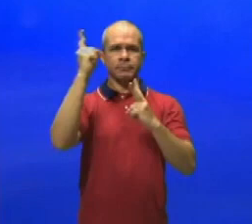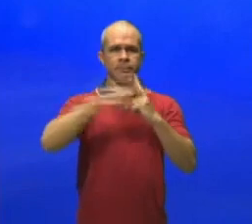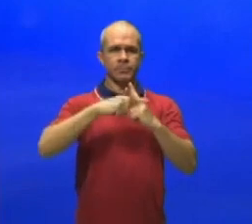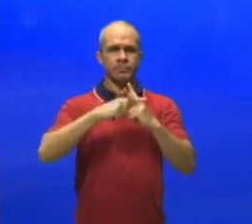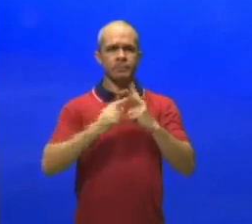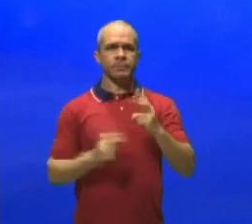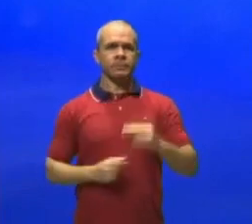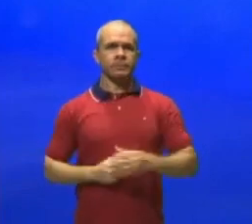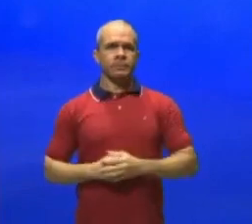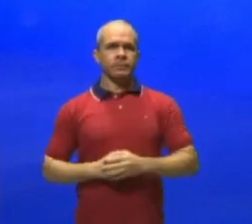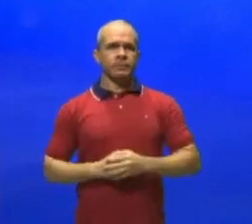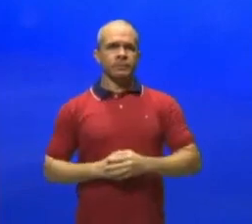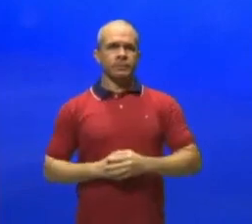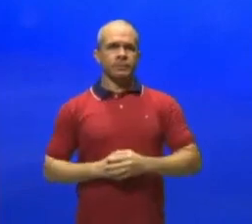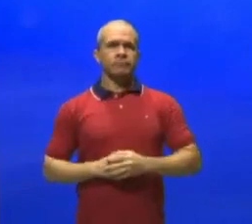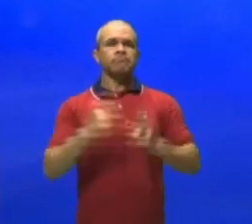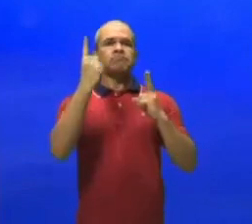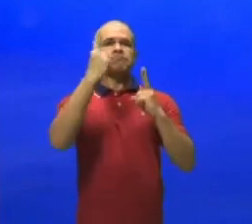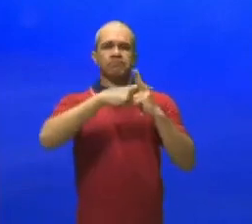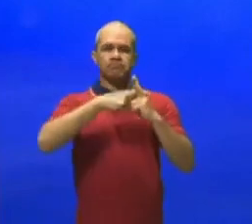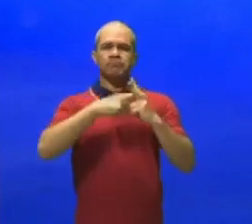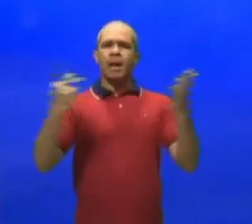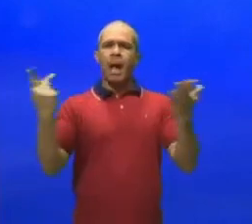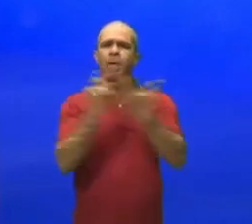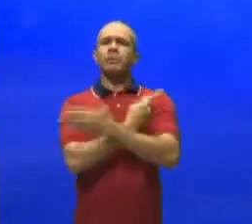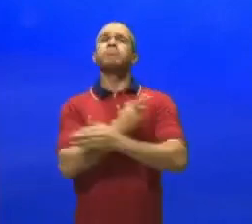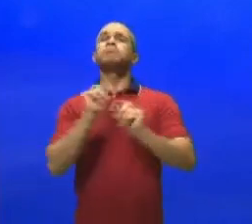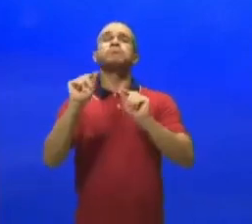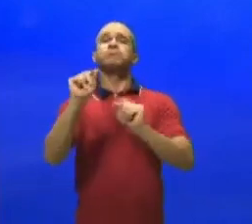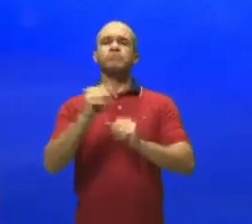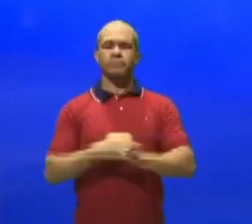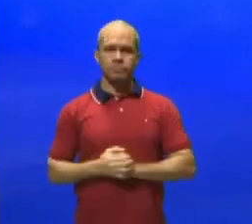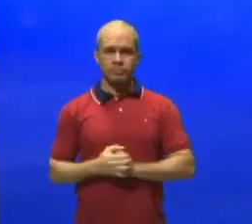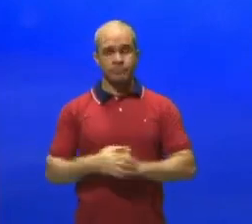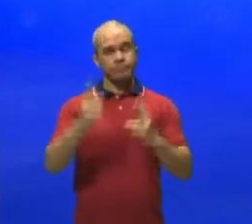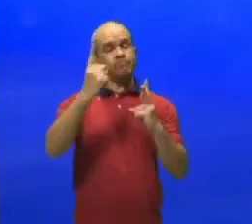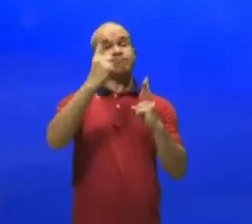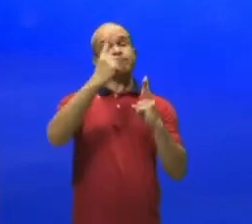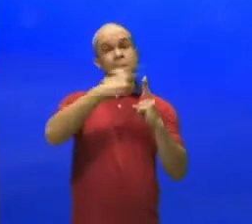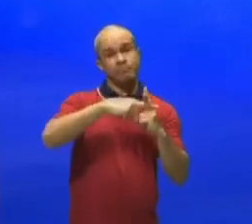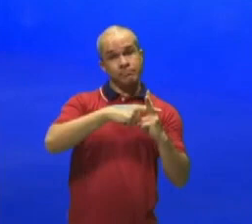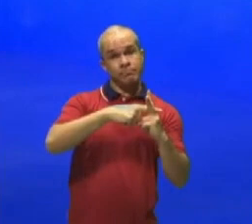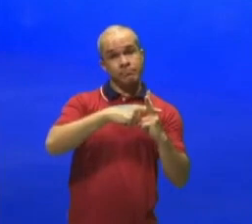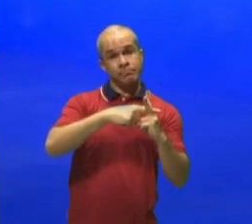meu circuito e vou fechar. O que acontece? Quando eu fecho esse